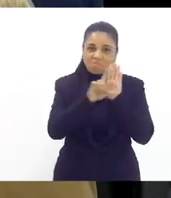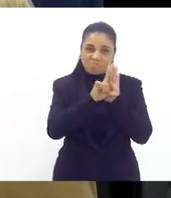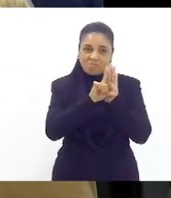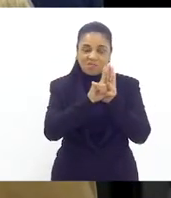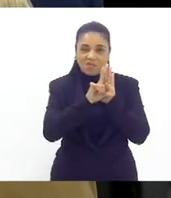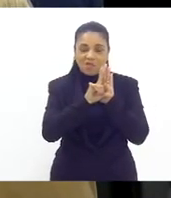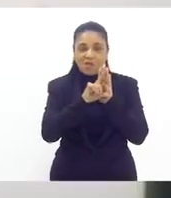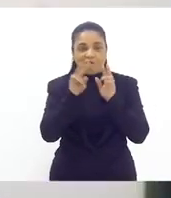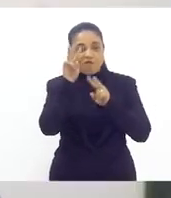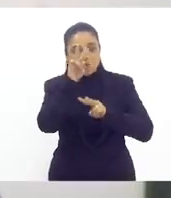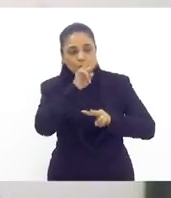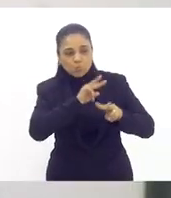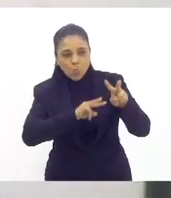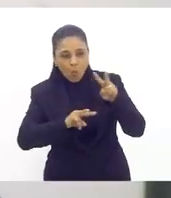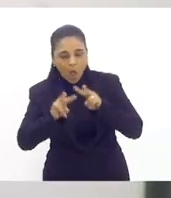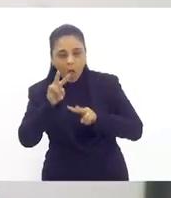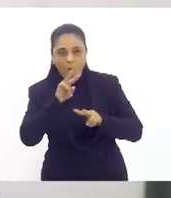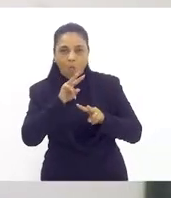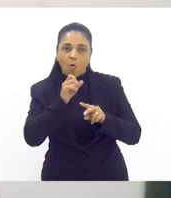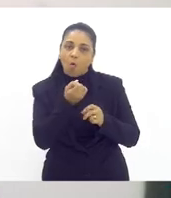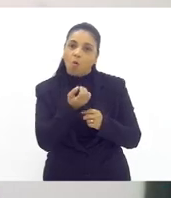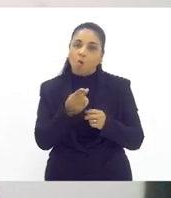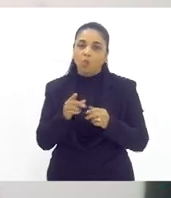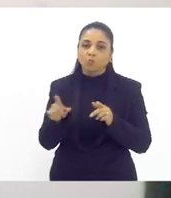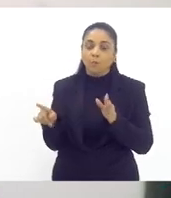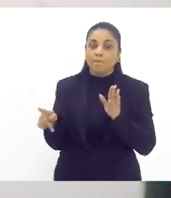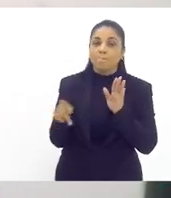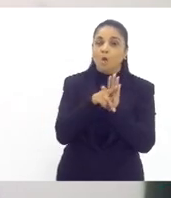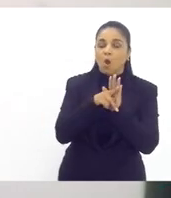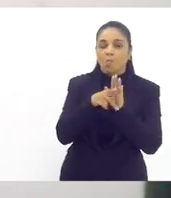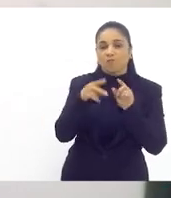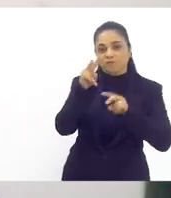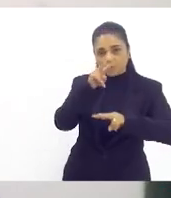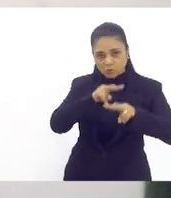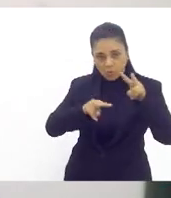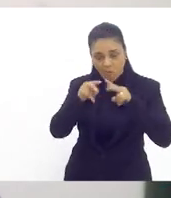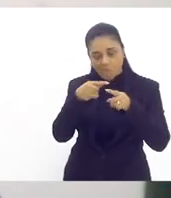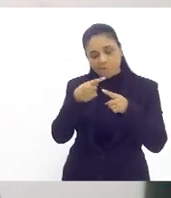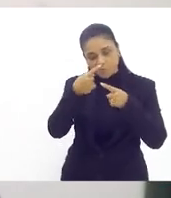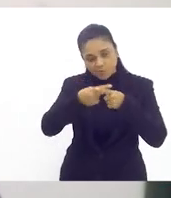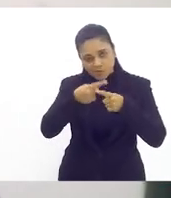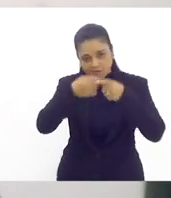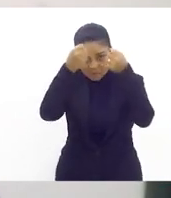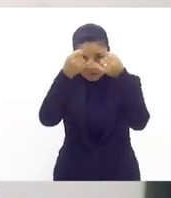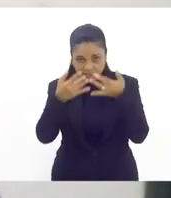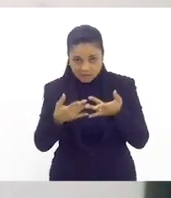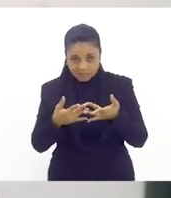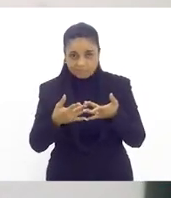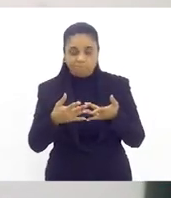audiovisual ou uma lei do audiovisual e eu vou explicar o porquê